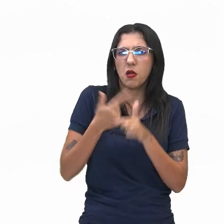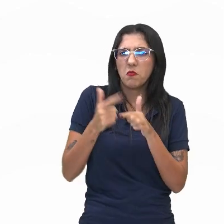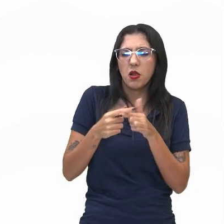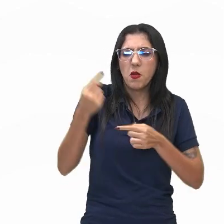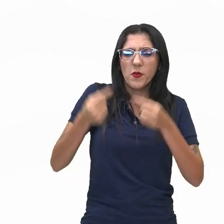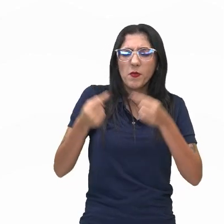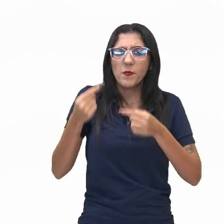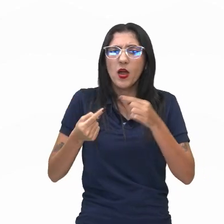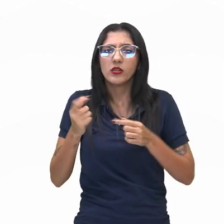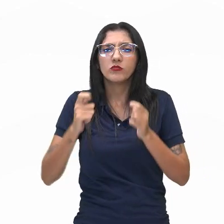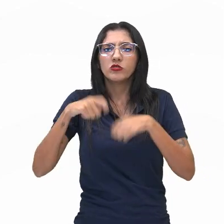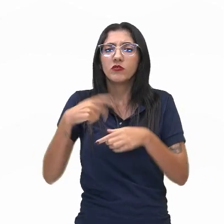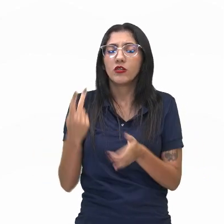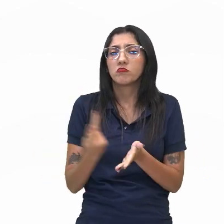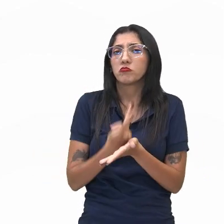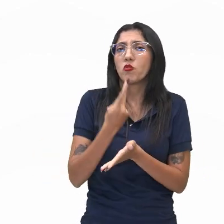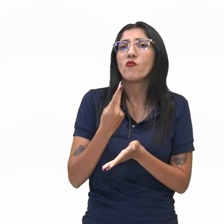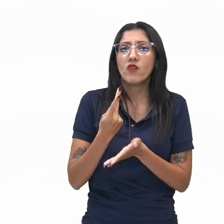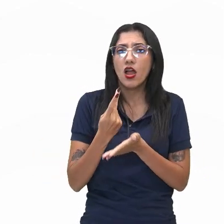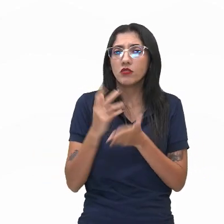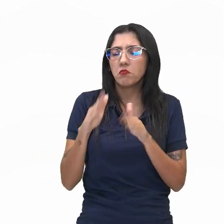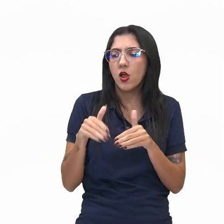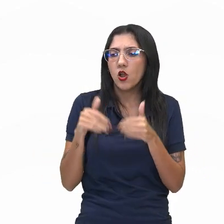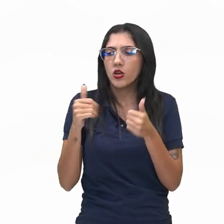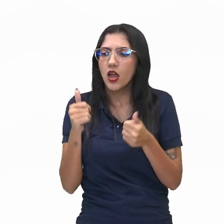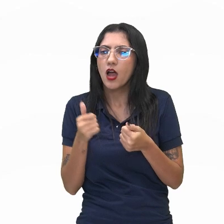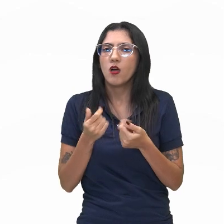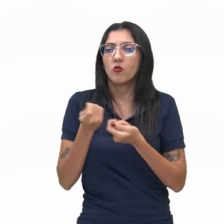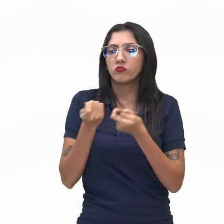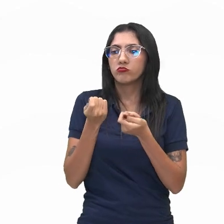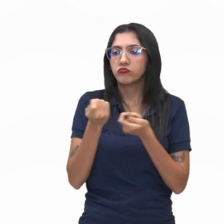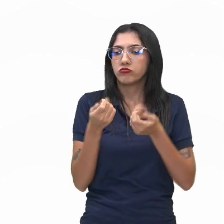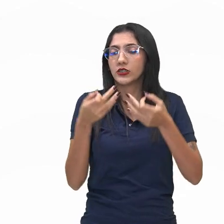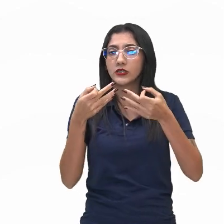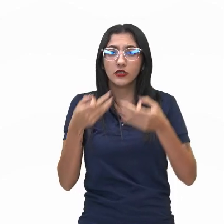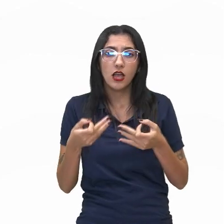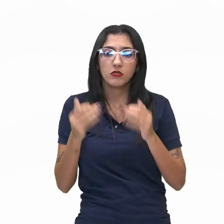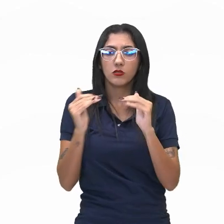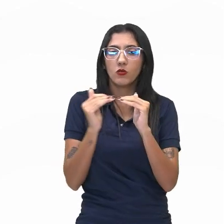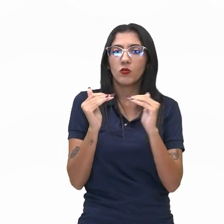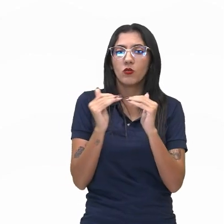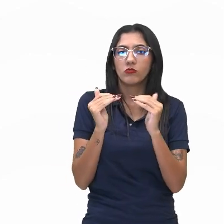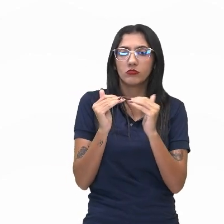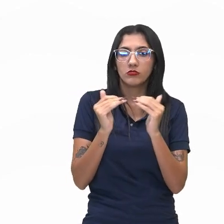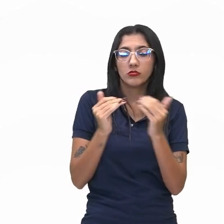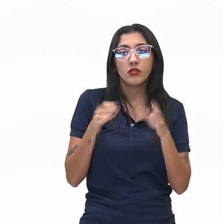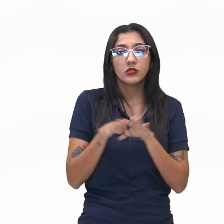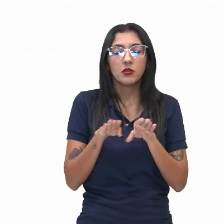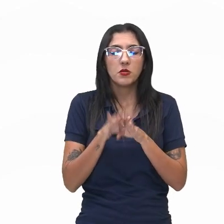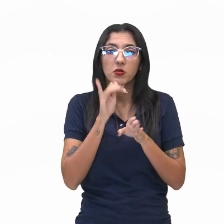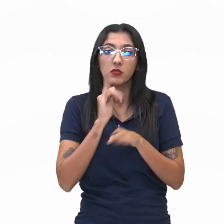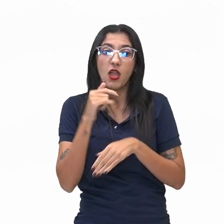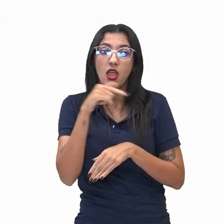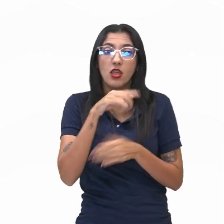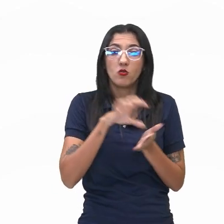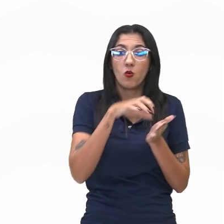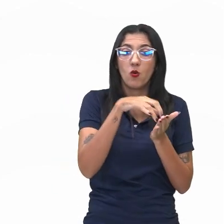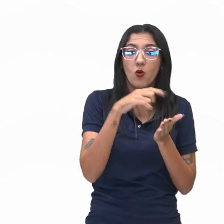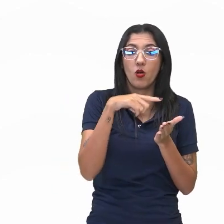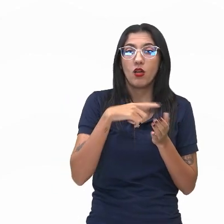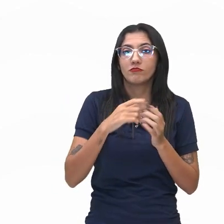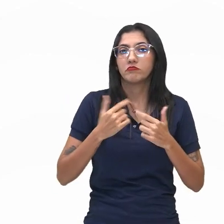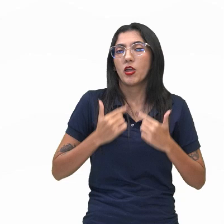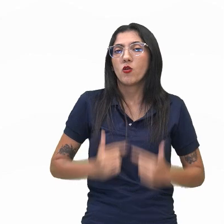comerciais, né, entre seus países membros de uma maneira mais justa e também tentando ser ali imparcial.